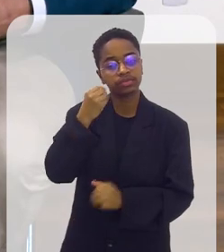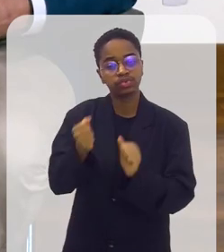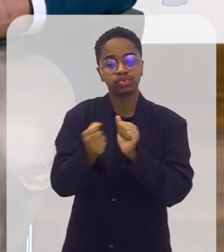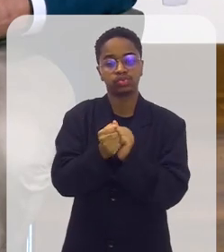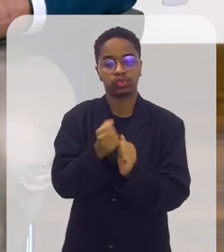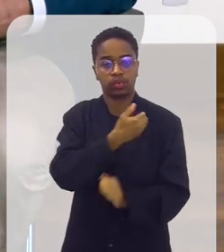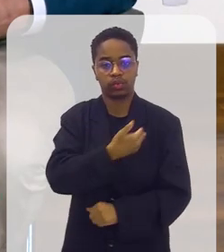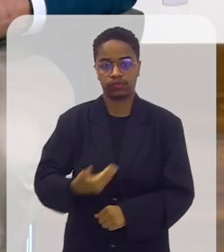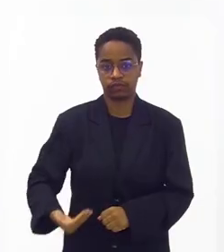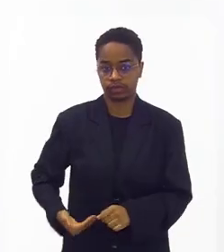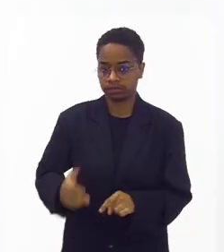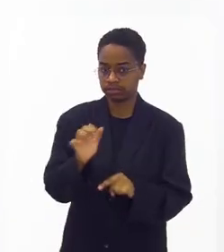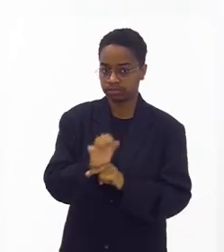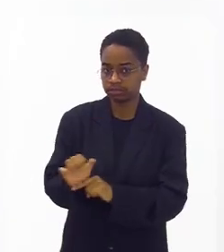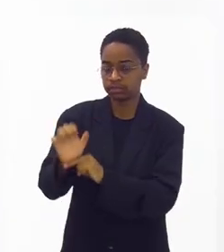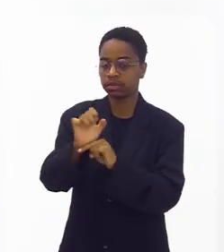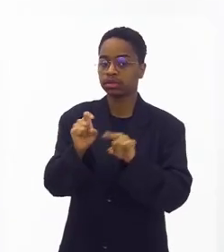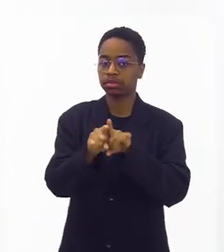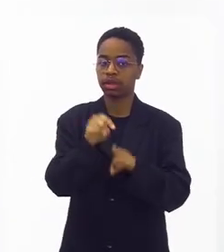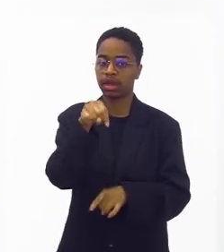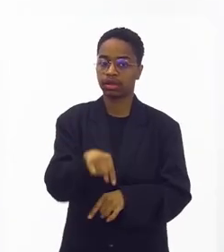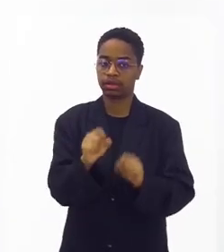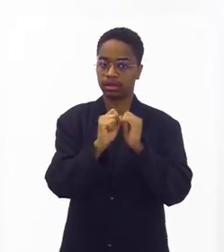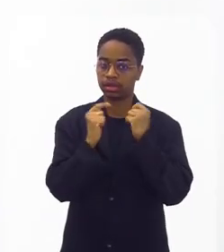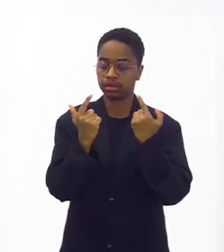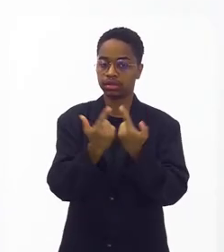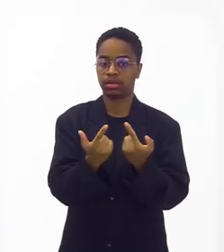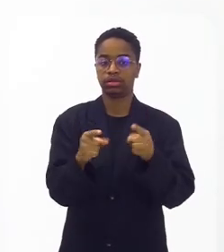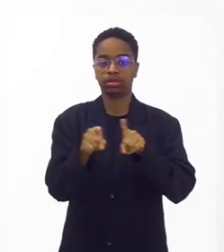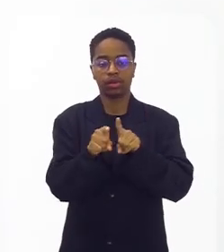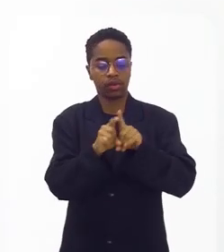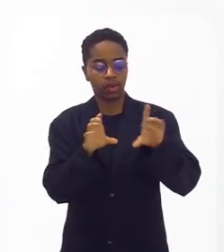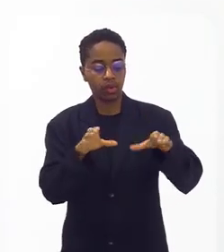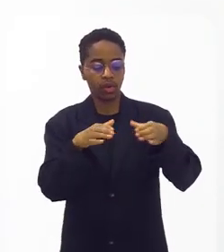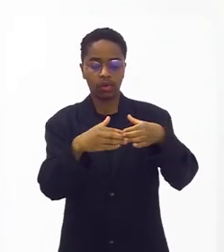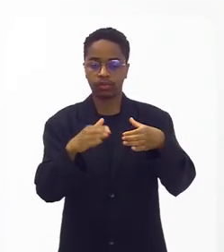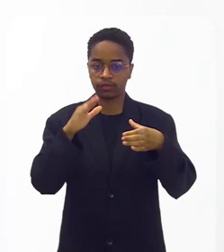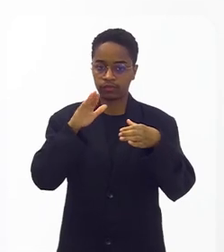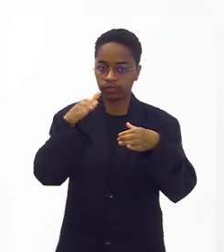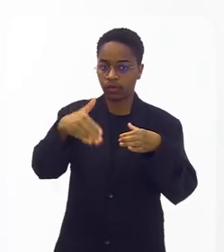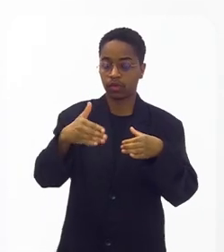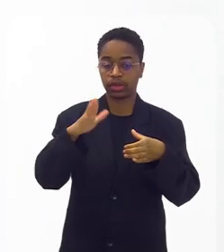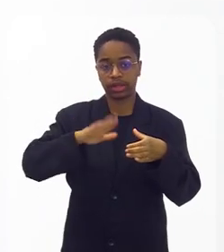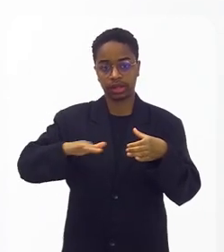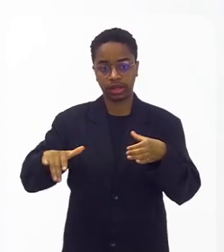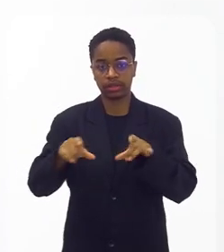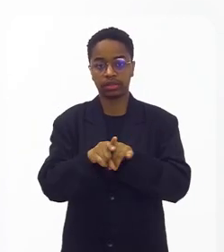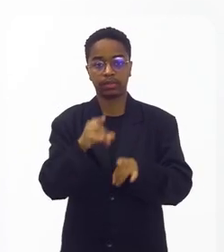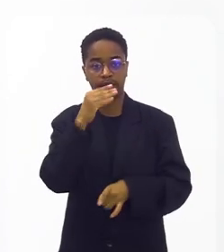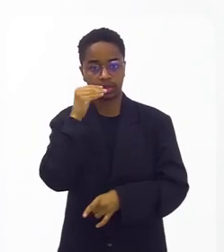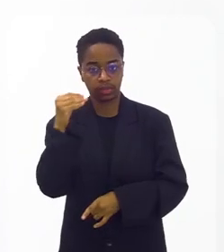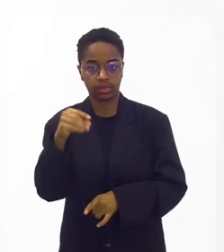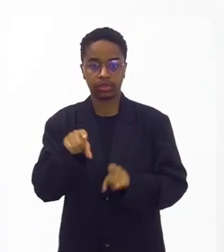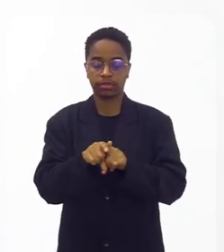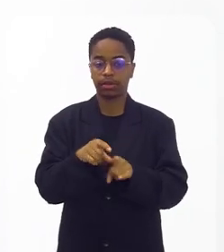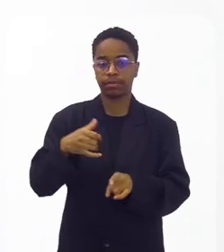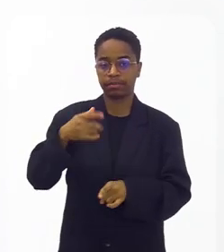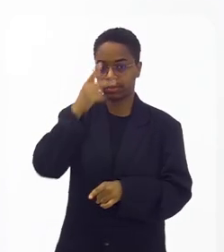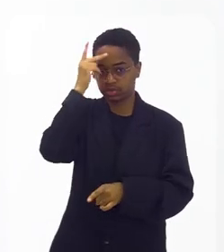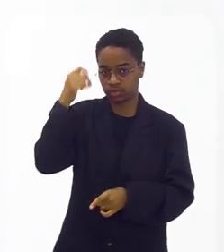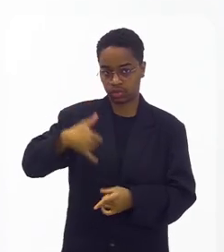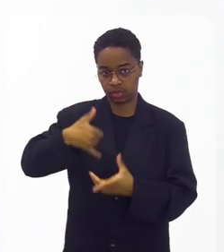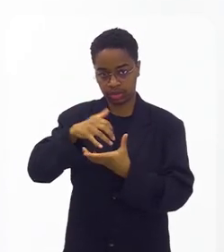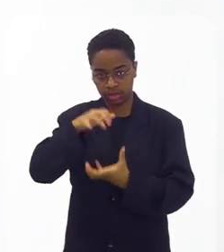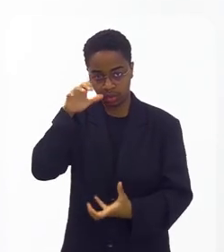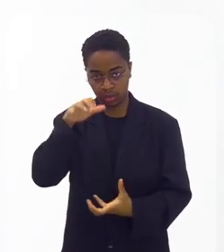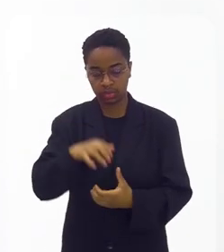junto ao governo do Estado, essa casa e a comissão da criança e da pessoa idosa, do